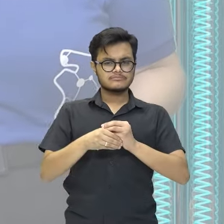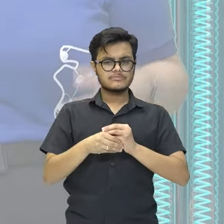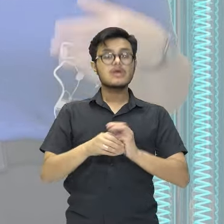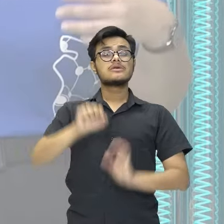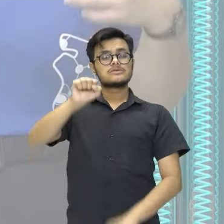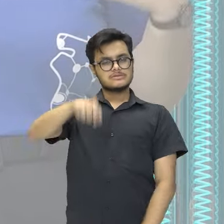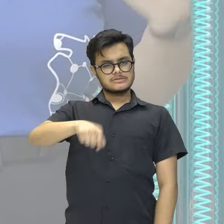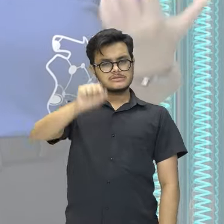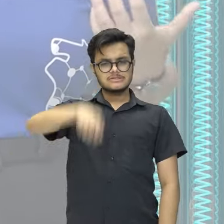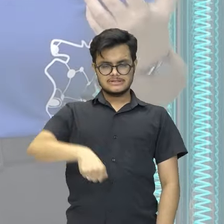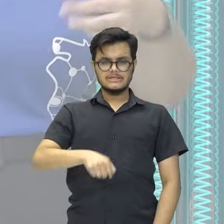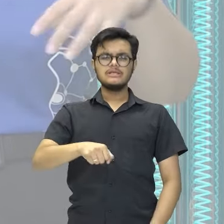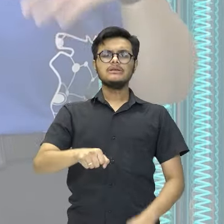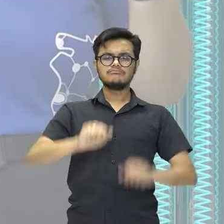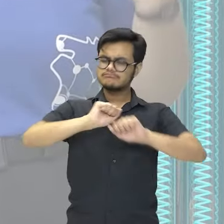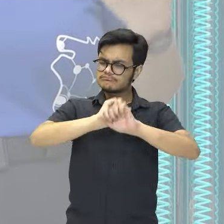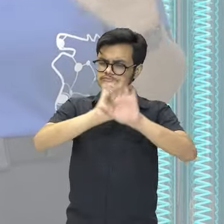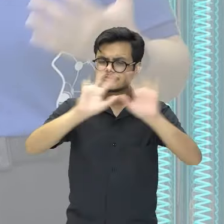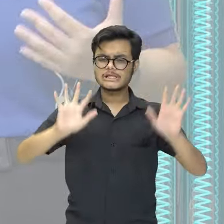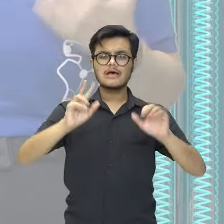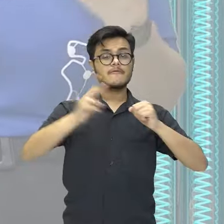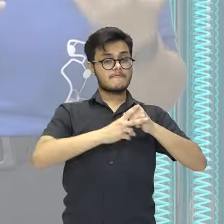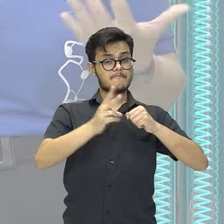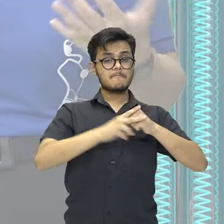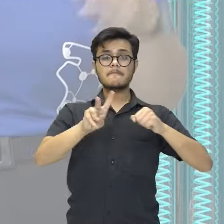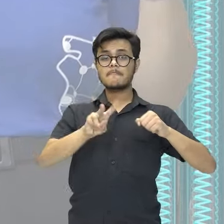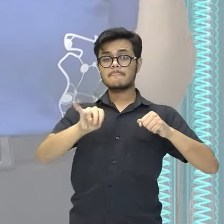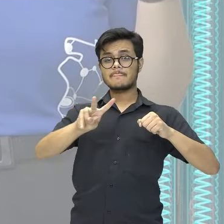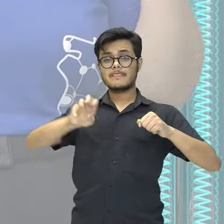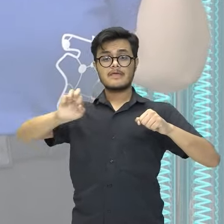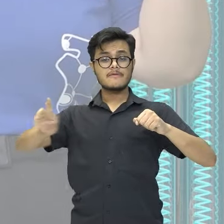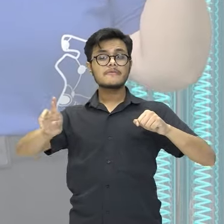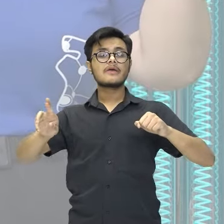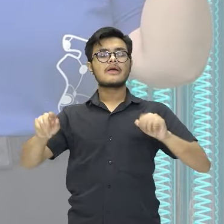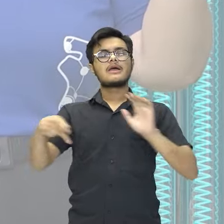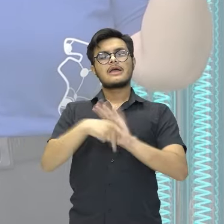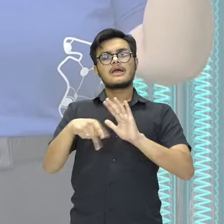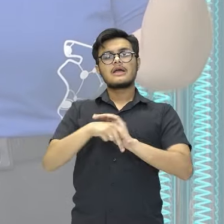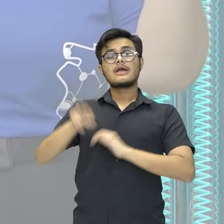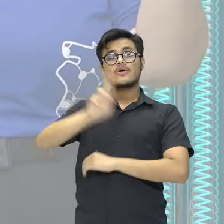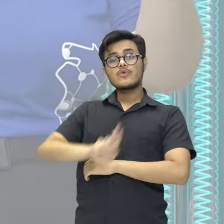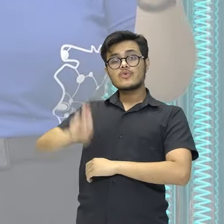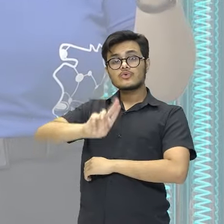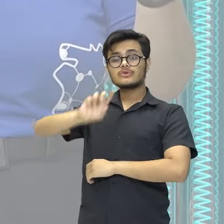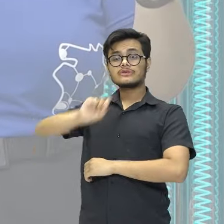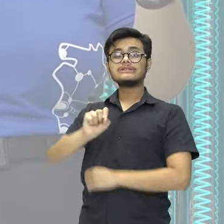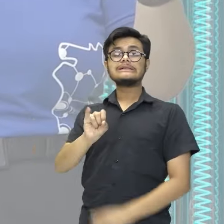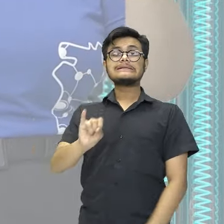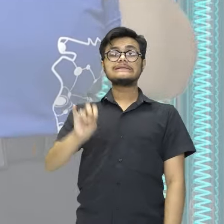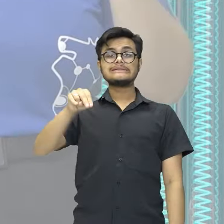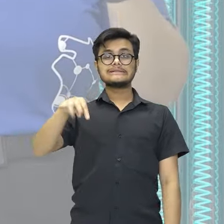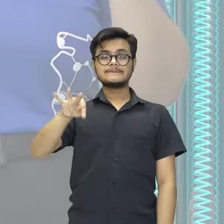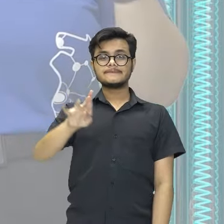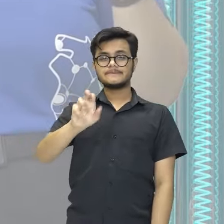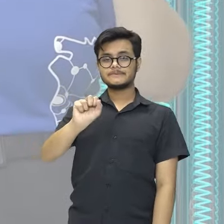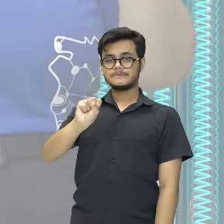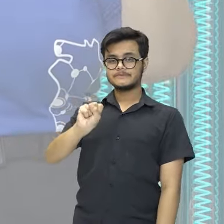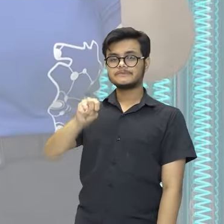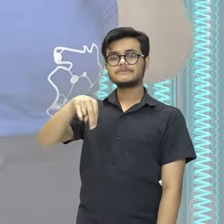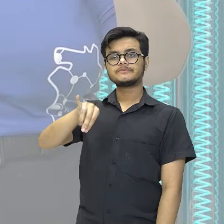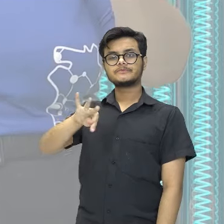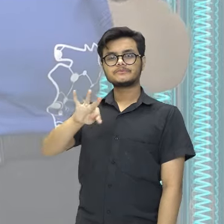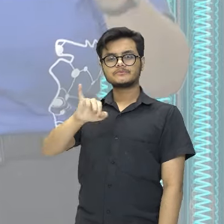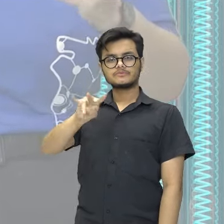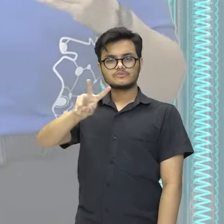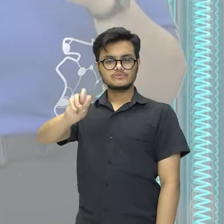sim o verbo viver é um tipo de verbo que nós chamamos de intransitivo não é o que que é um